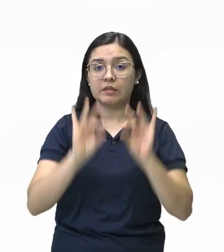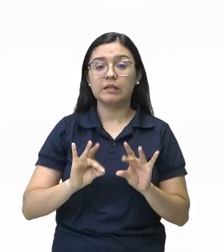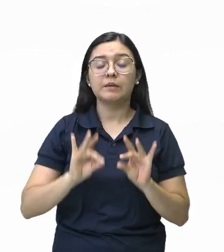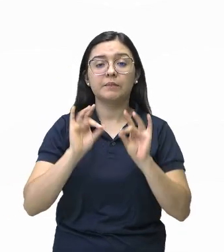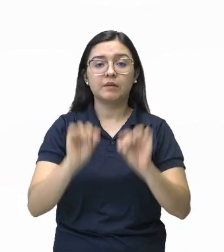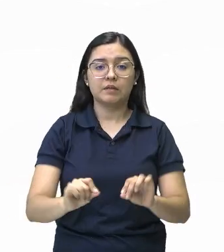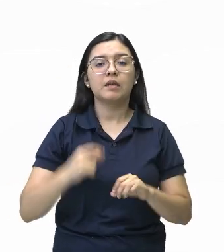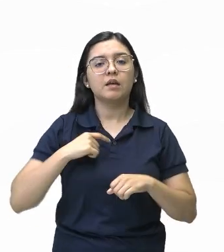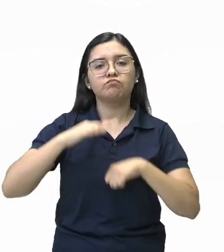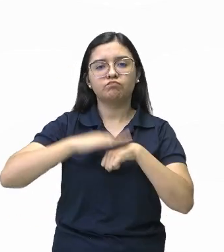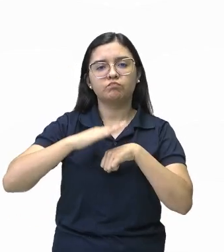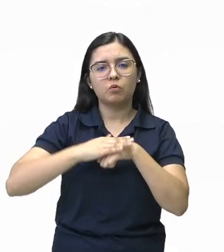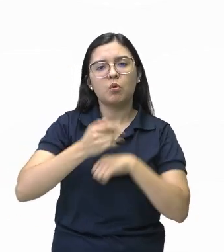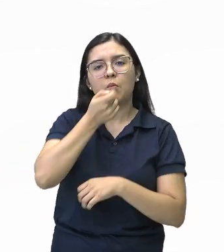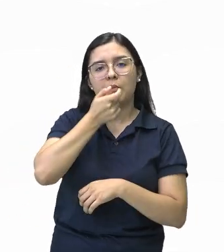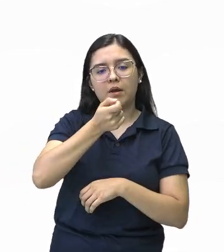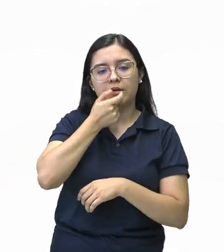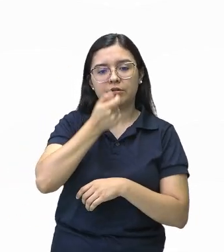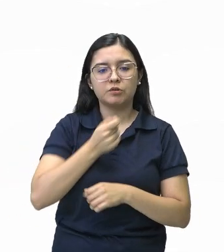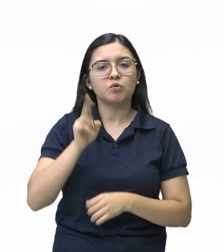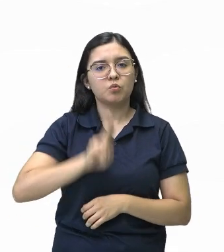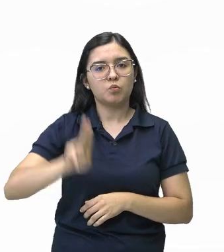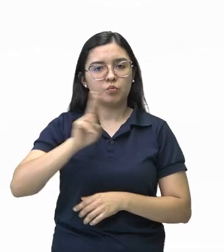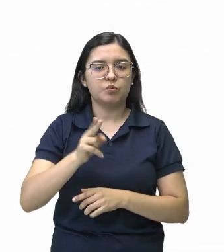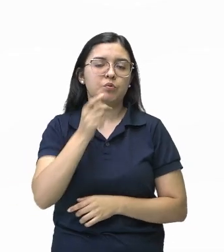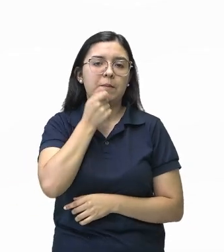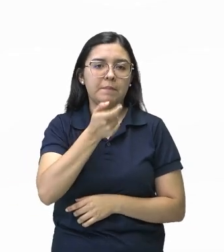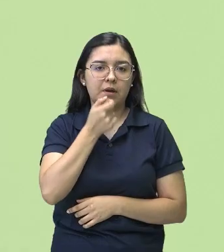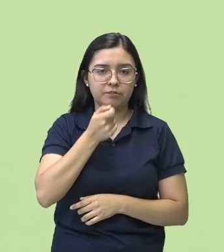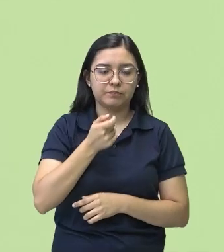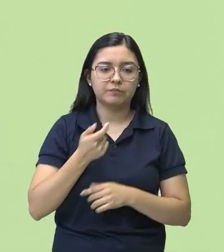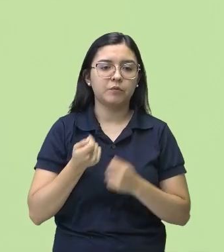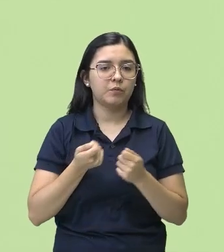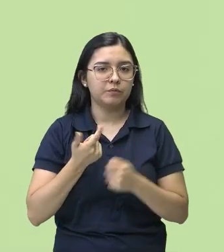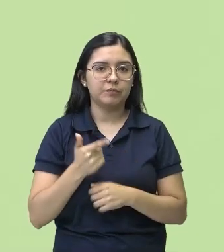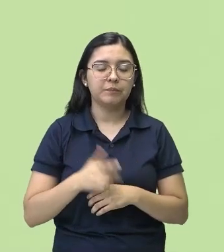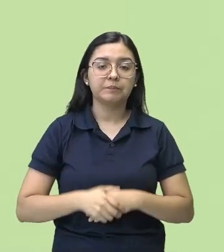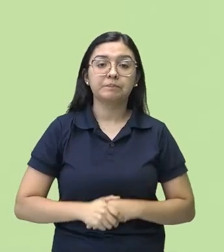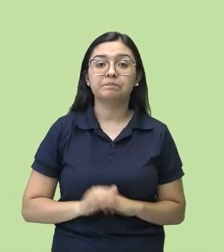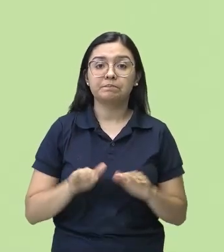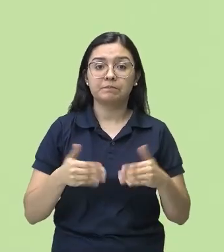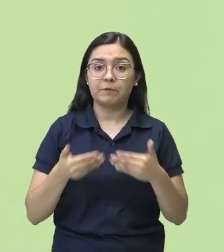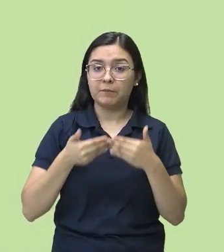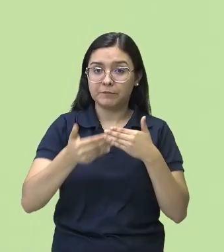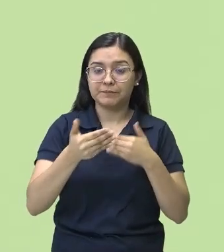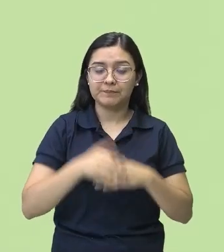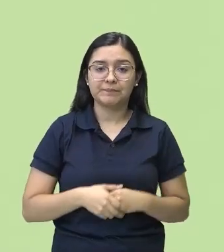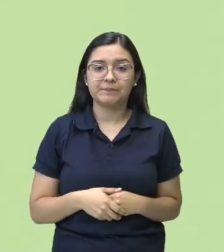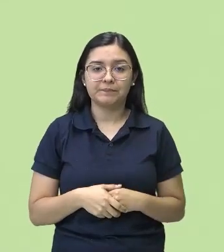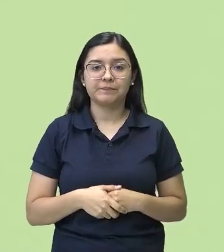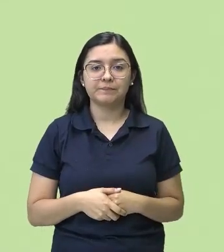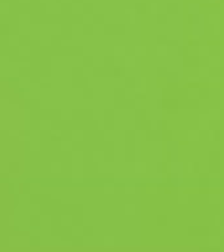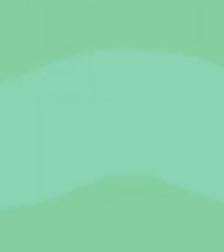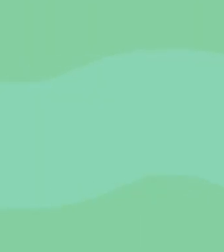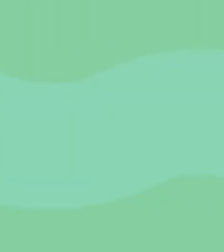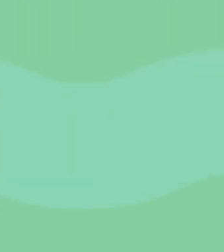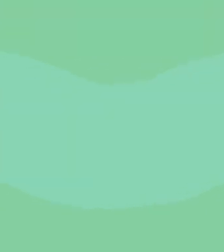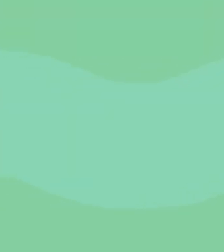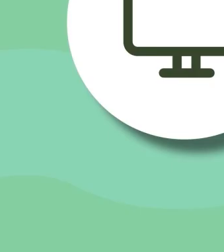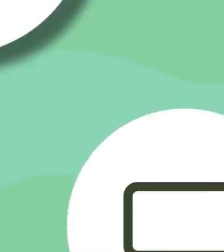Detalhamento, automedicação e uso excessivo de medicamentos. Então, vamos começar?